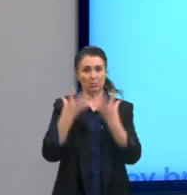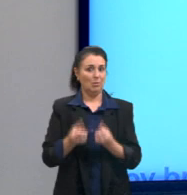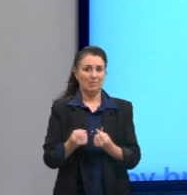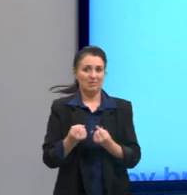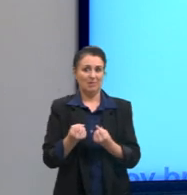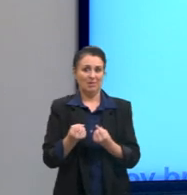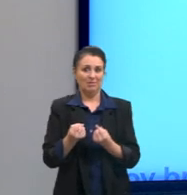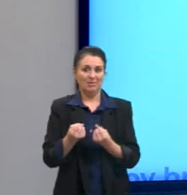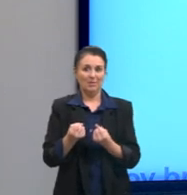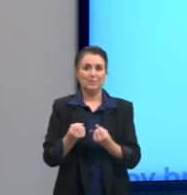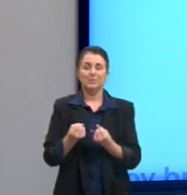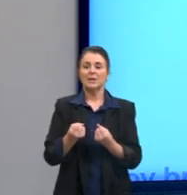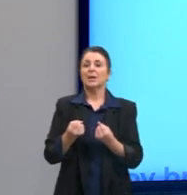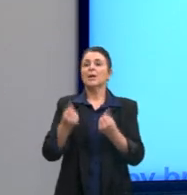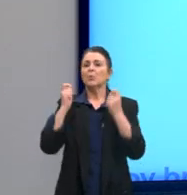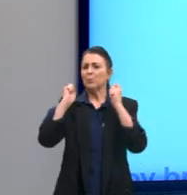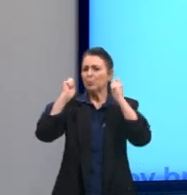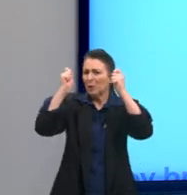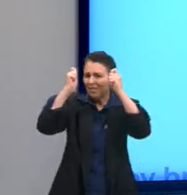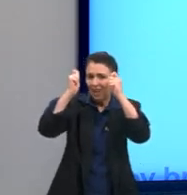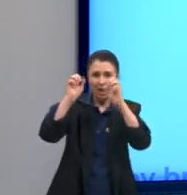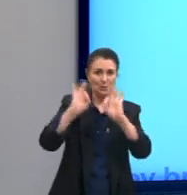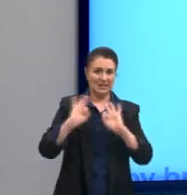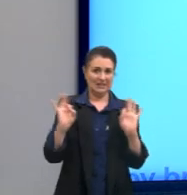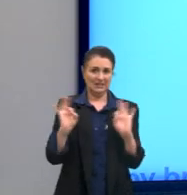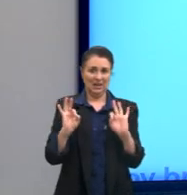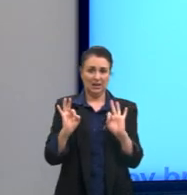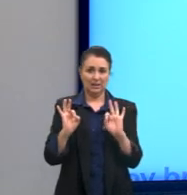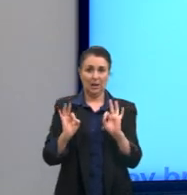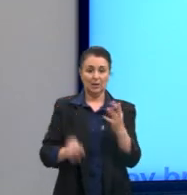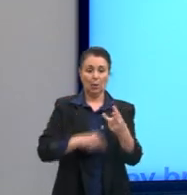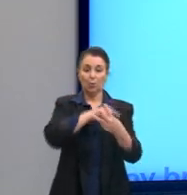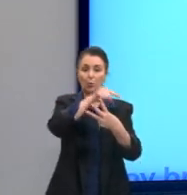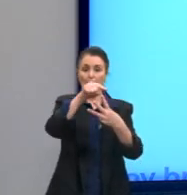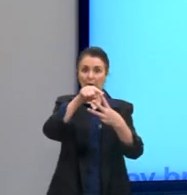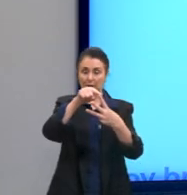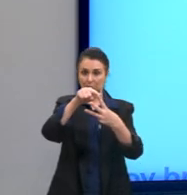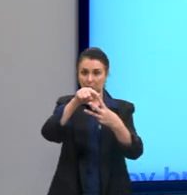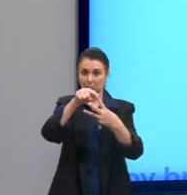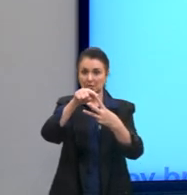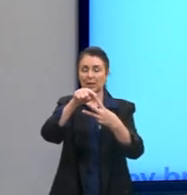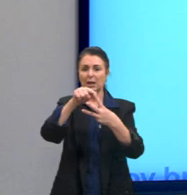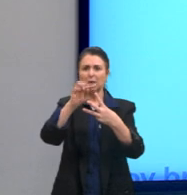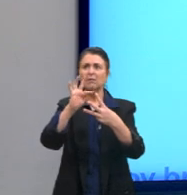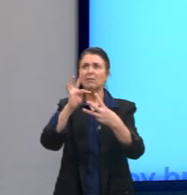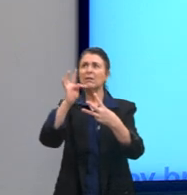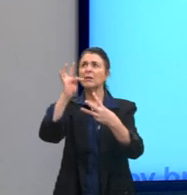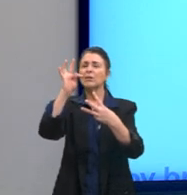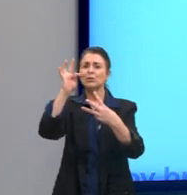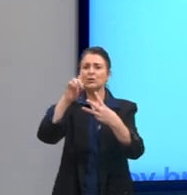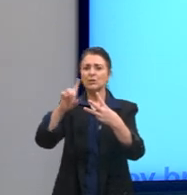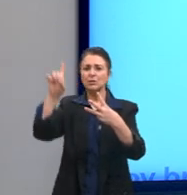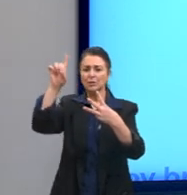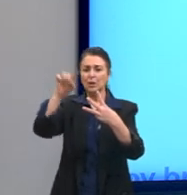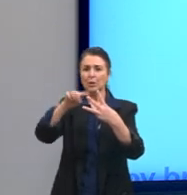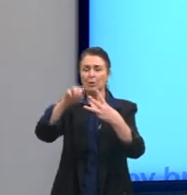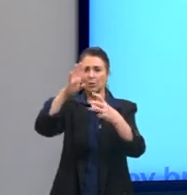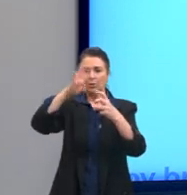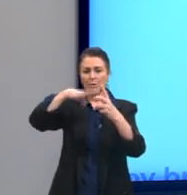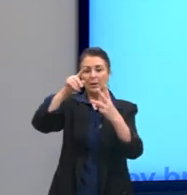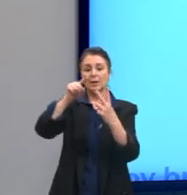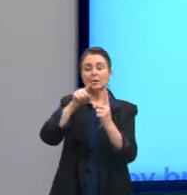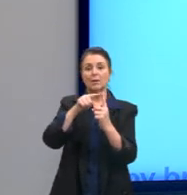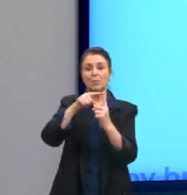só então ele coloca aqui né por exemplo os três estágios da humanidade o primeiro estágio teológico fictício mítico o segundo estágio